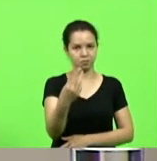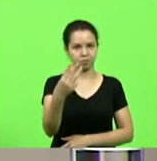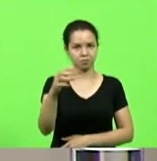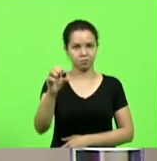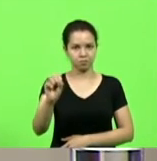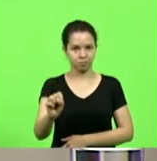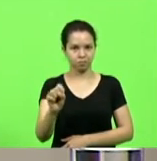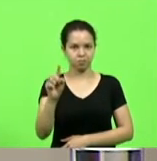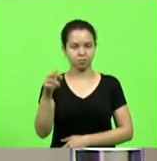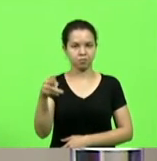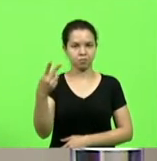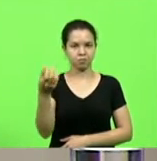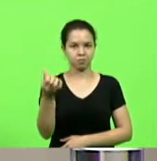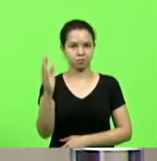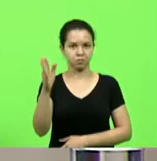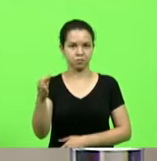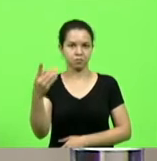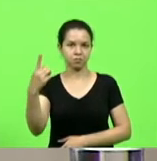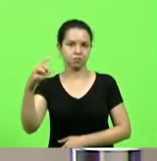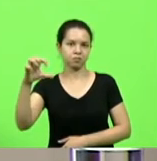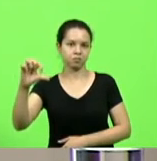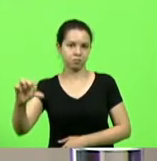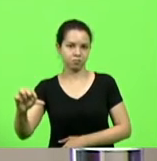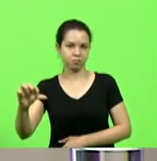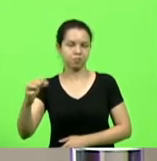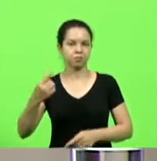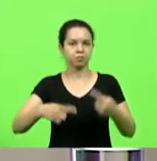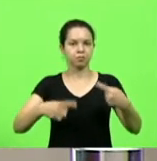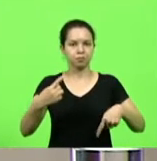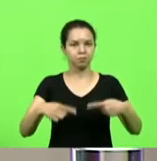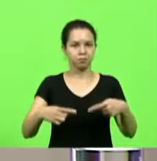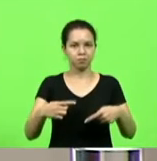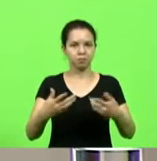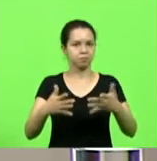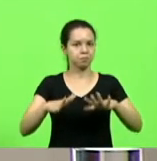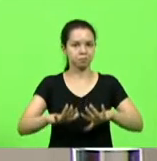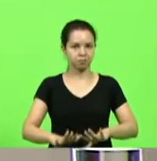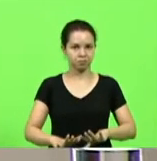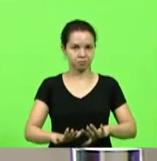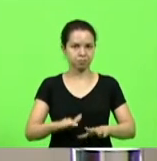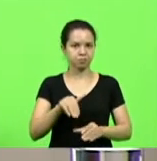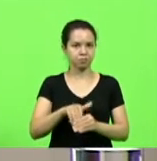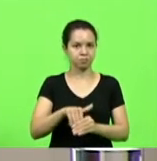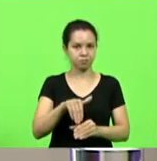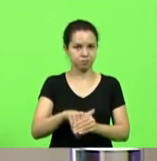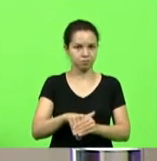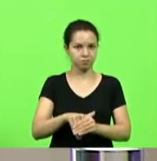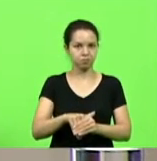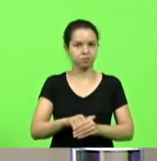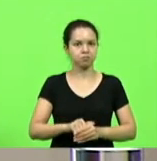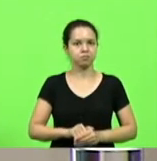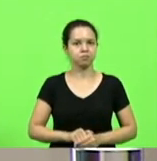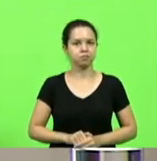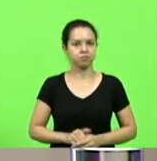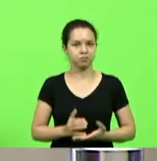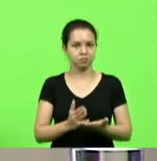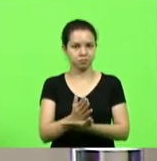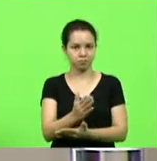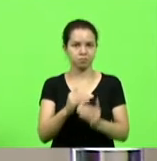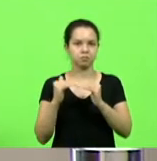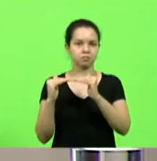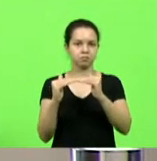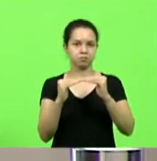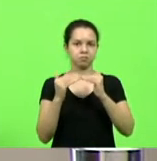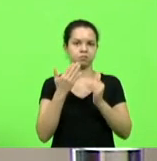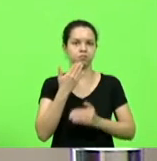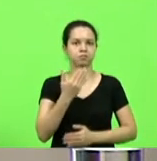138.236/2019, em discussão. Não havendo quem queira discutir, em votação. Deputados que aprovam, permaneçam como se encontram. Aprovado por